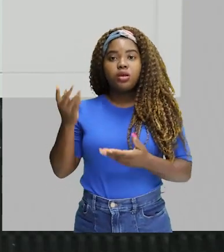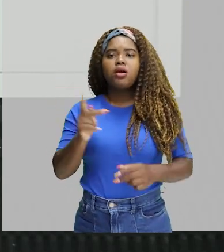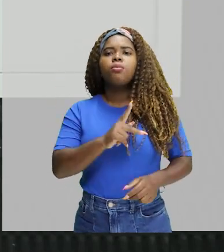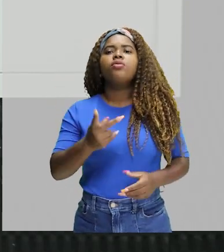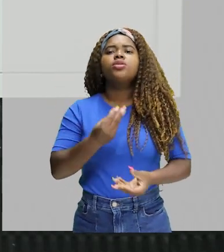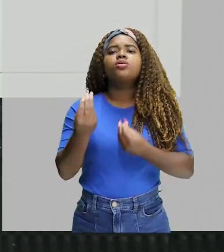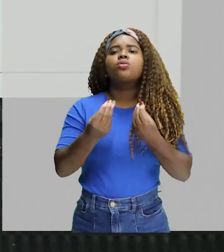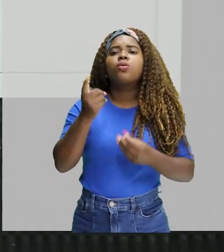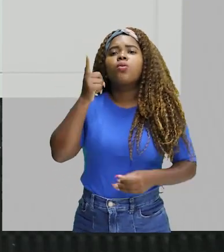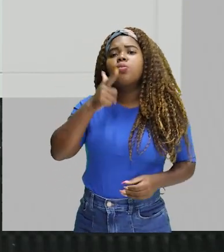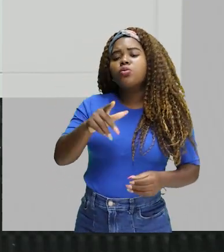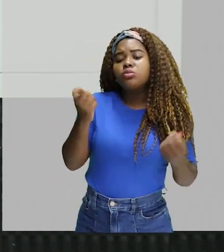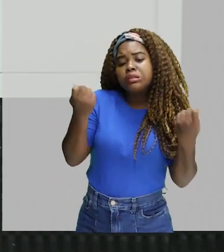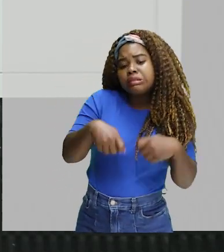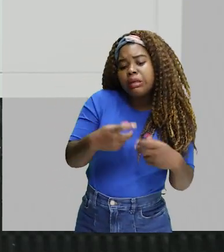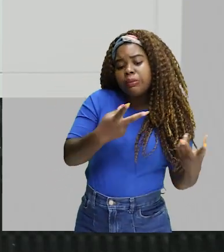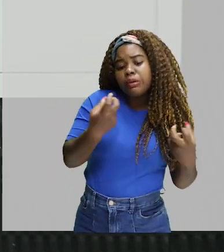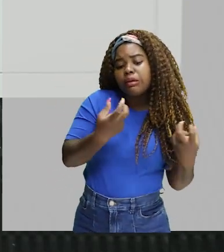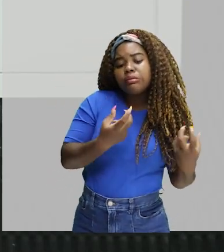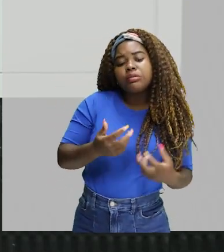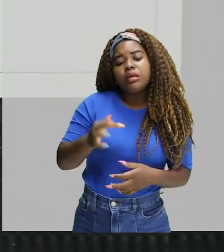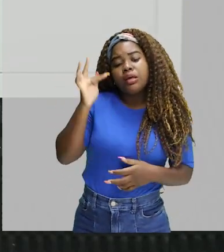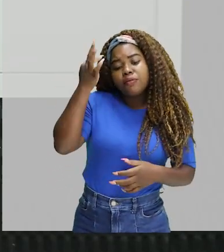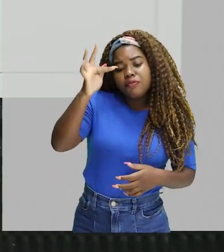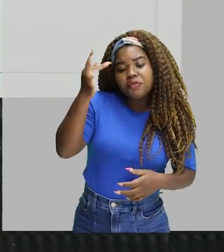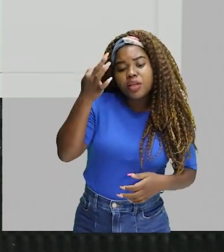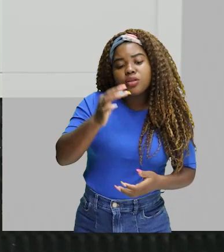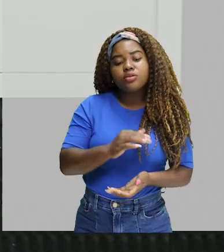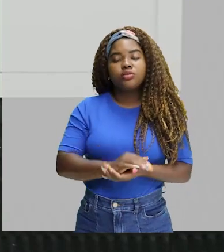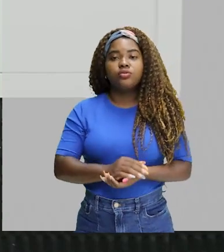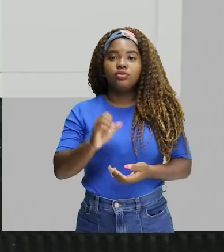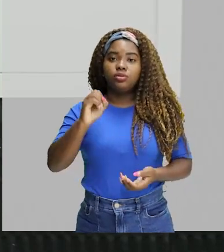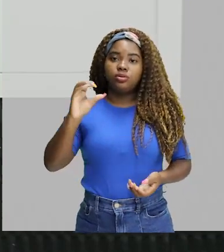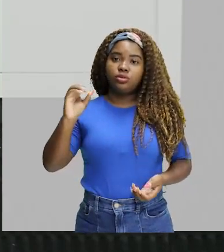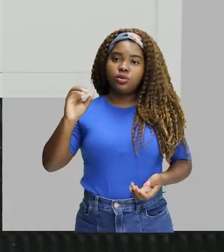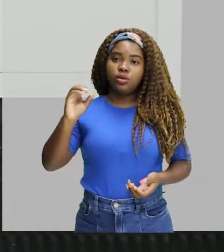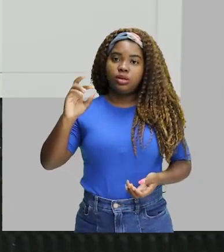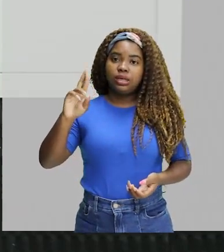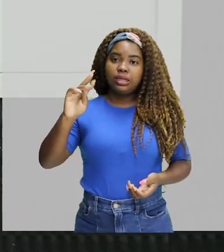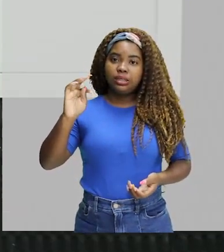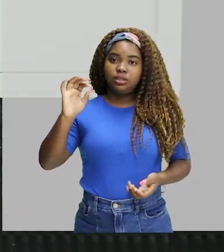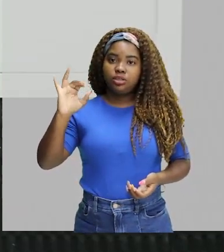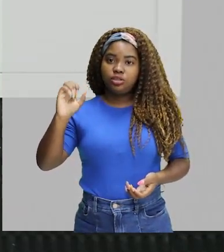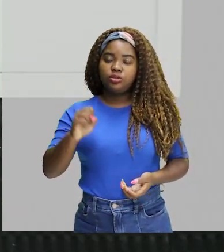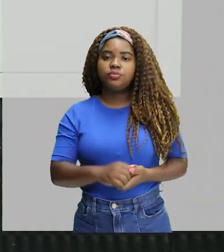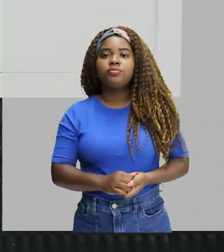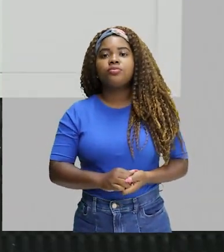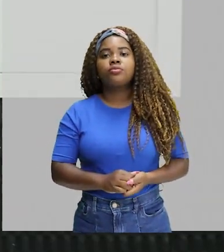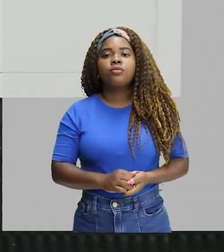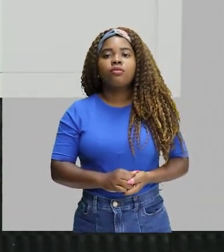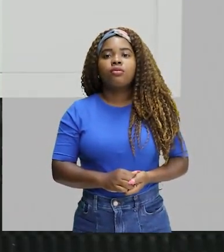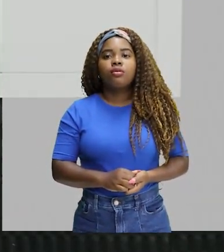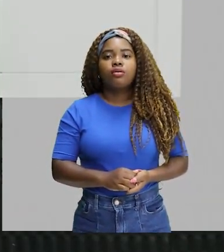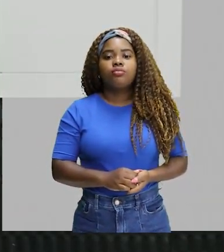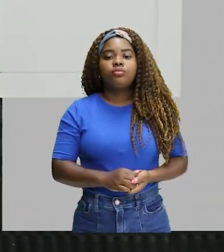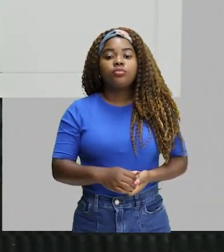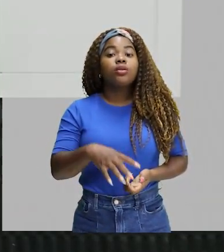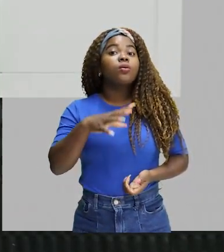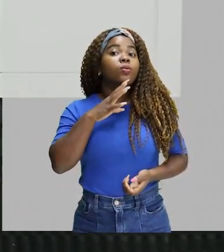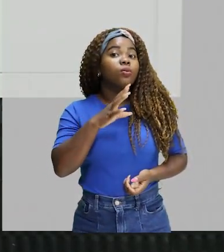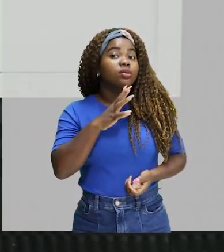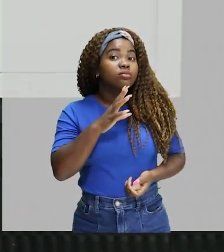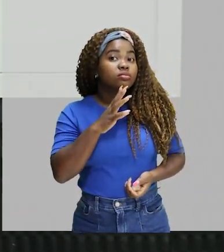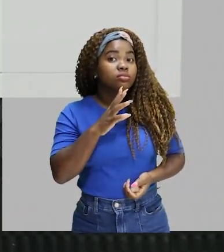é que eu consigo perceber isso na filosofia socrática? Oh, caro amigo, perceba muito bem naquela expressão